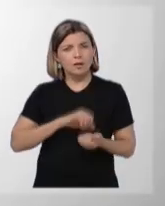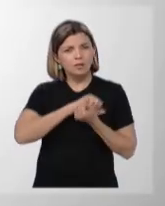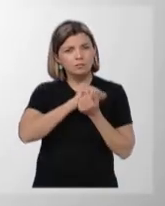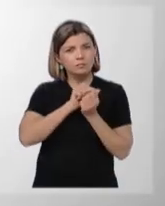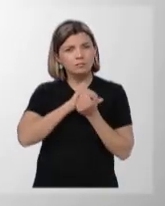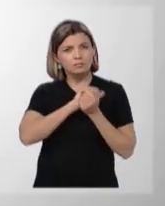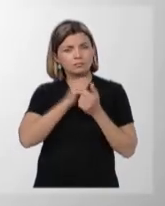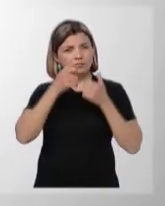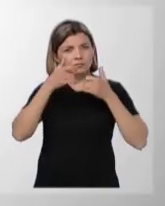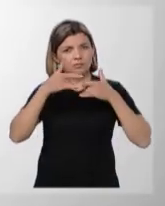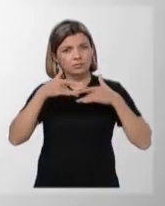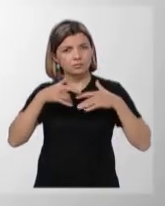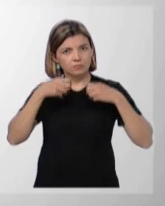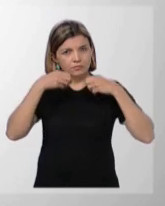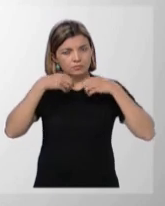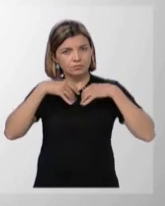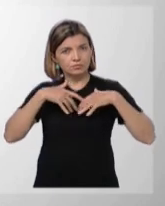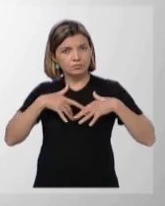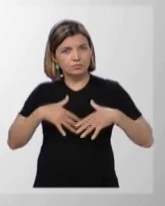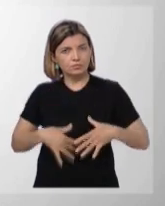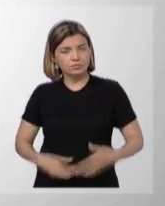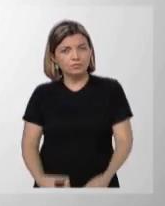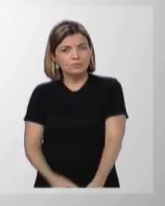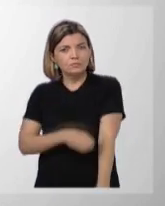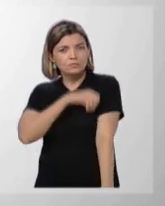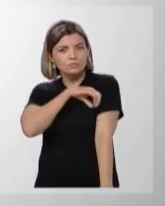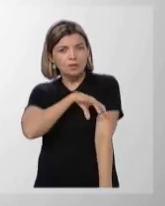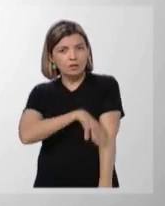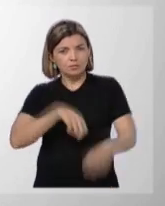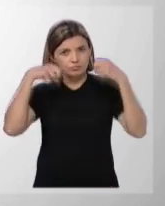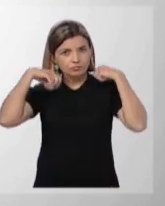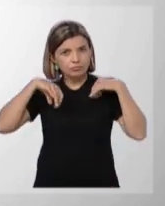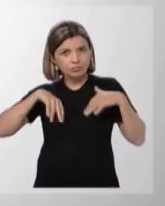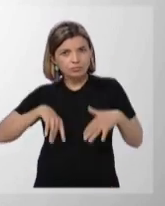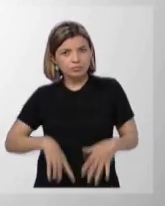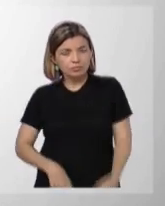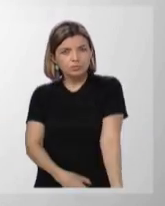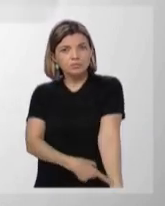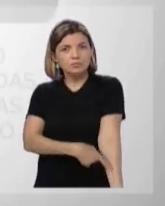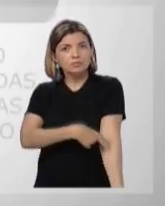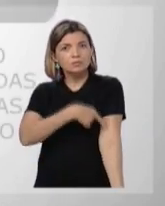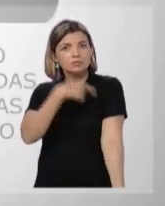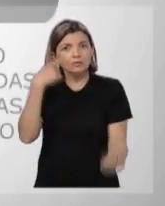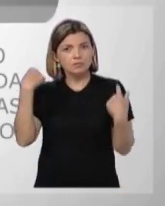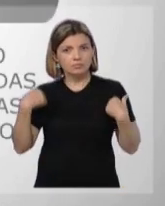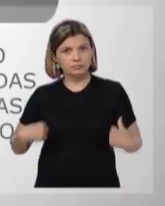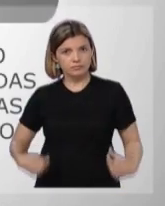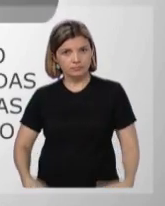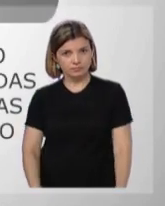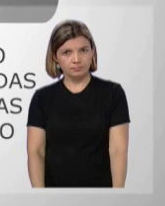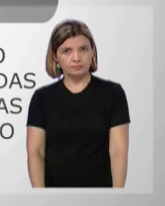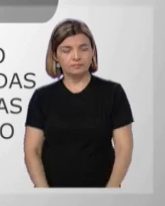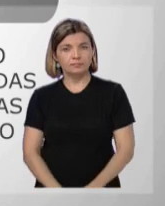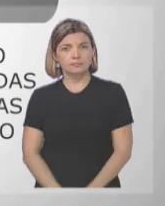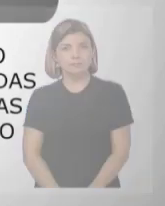As moléculas resultantes da digestão são então transportadas pela corrente sanguínea a todas as células do